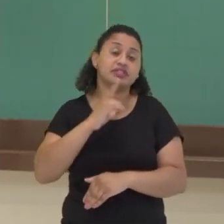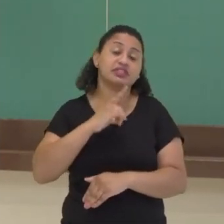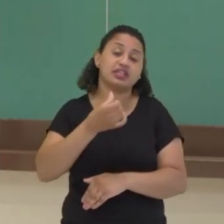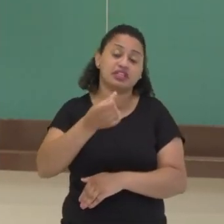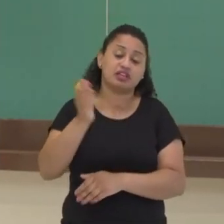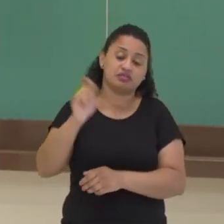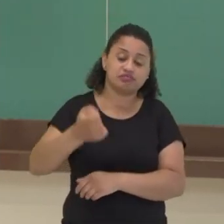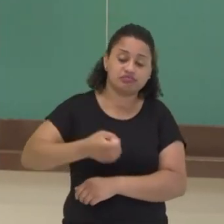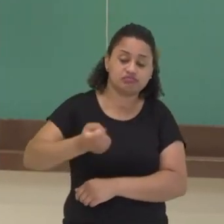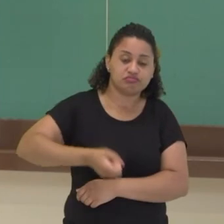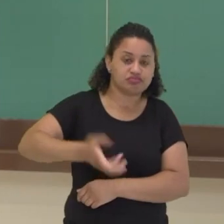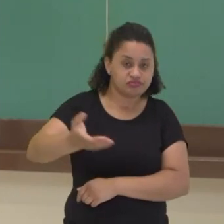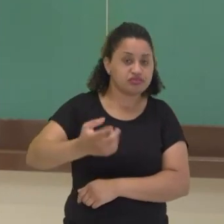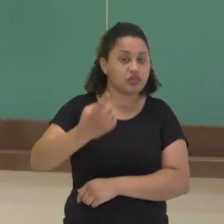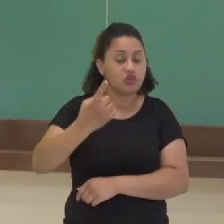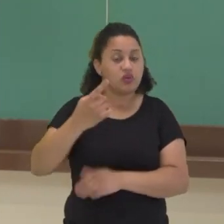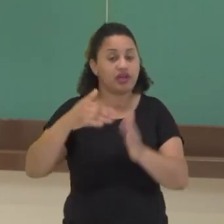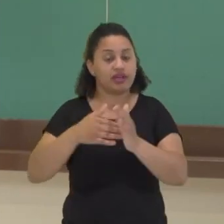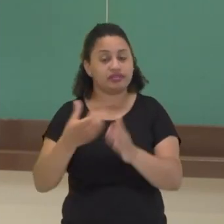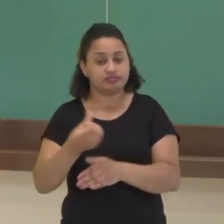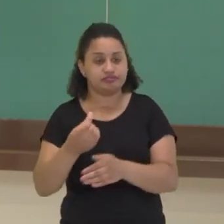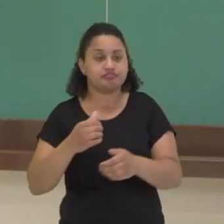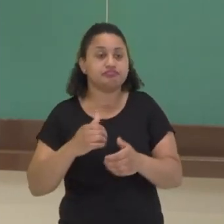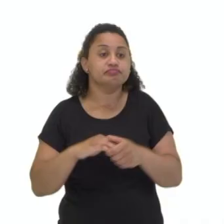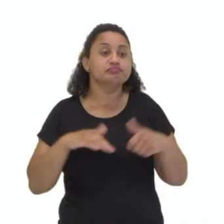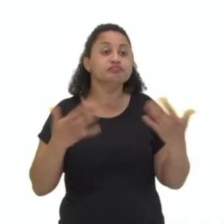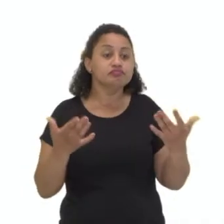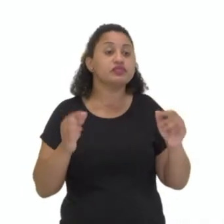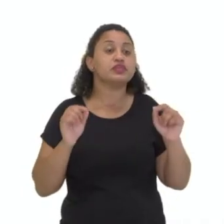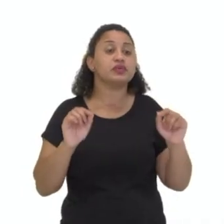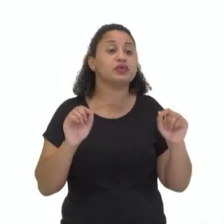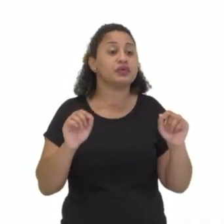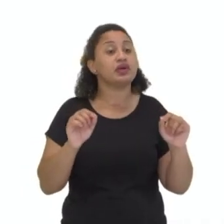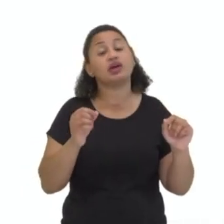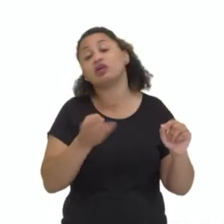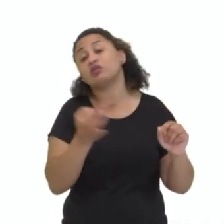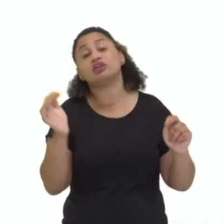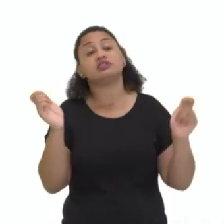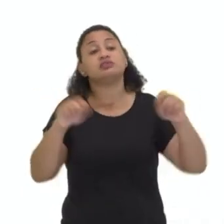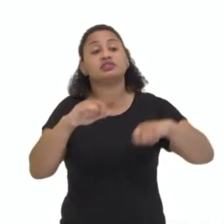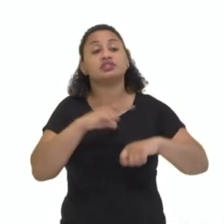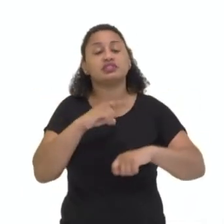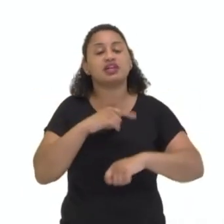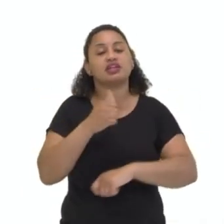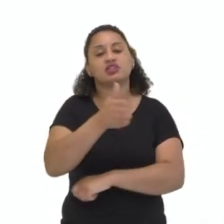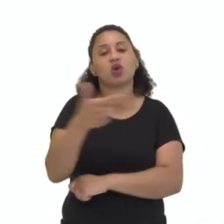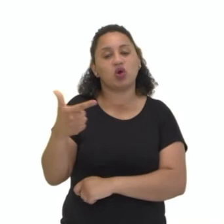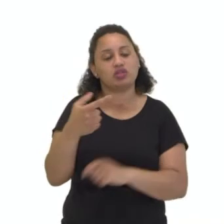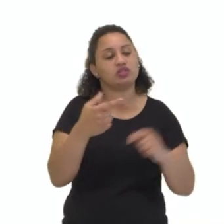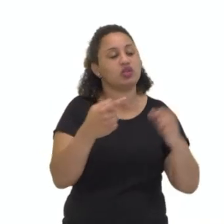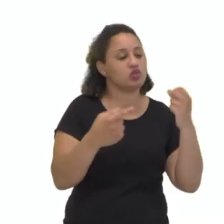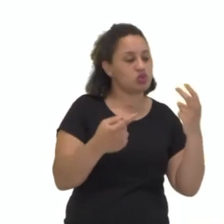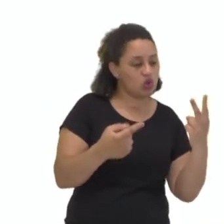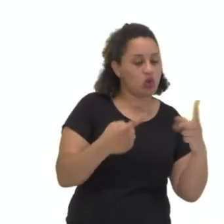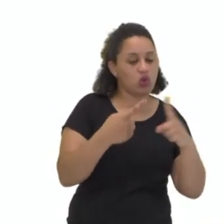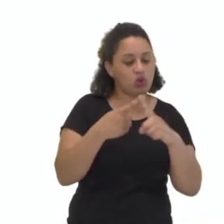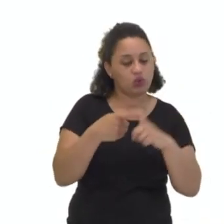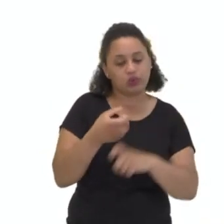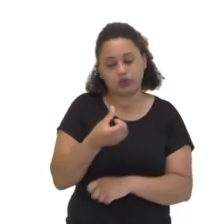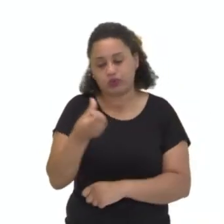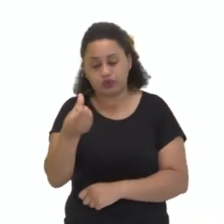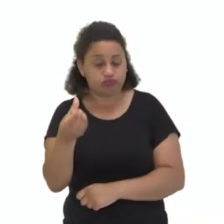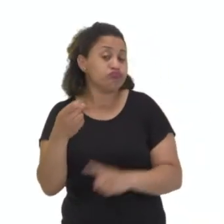a cara e coroa, certo? E para os dados eu tenho 6 possibilidades, porque eu tenho de 1 a 6 marcadinho num